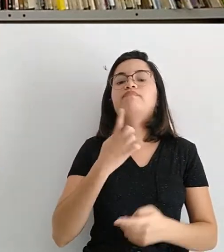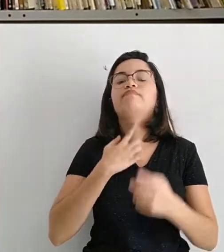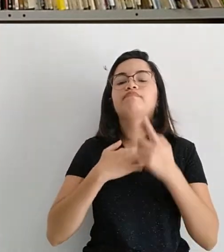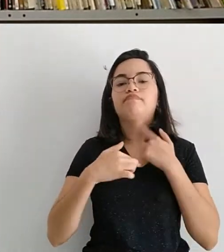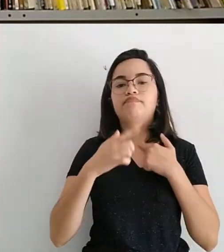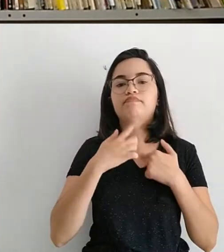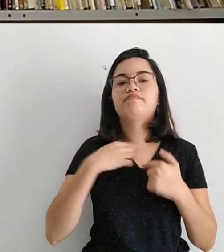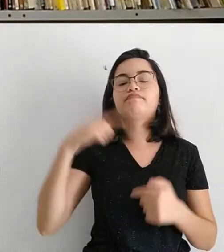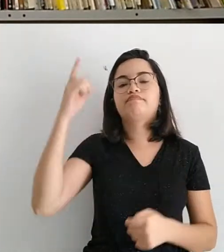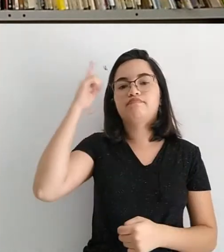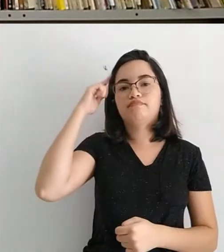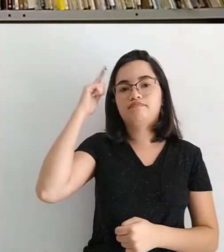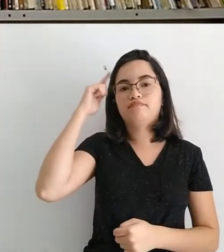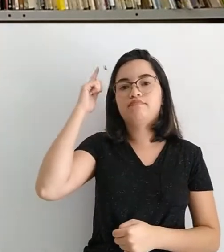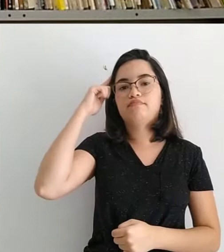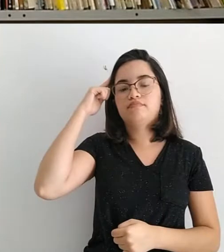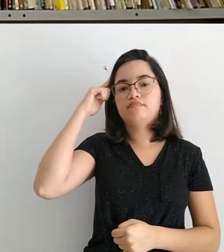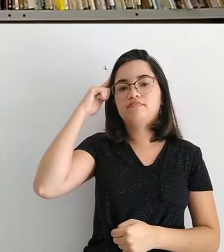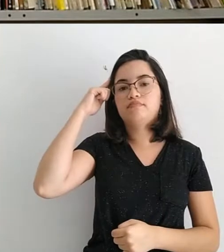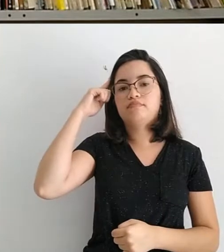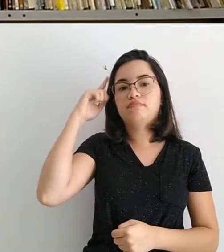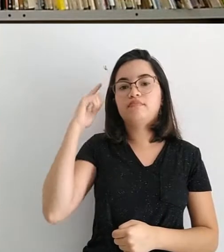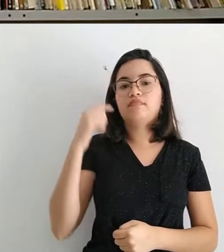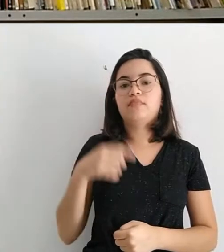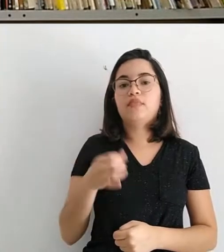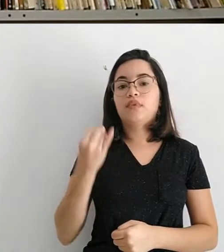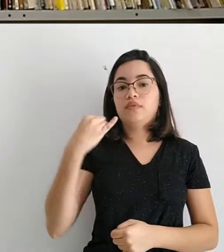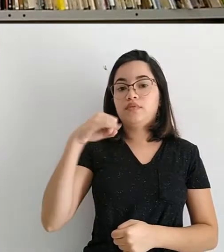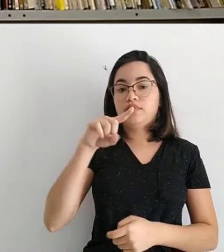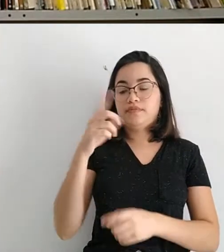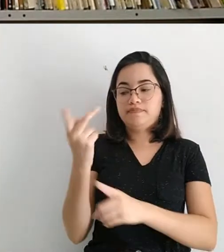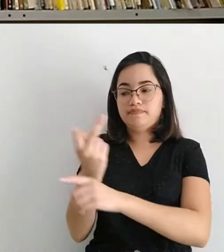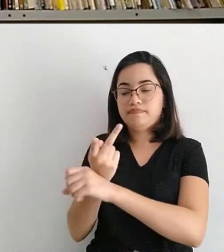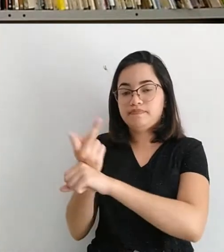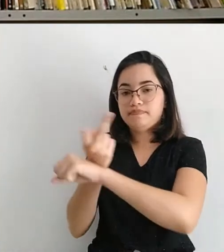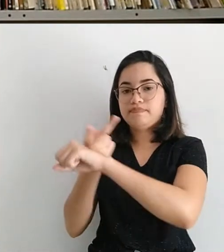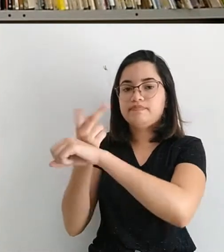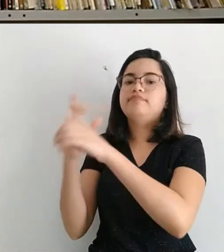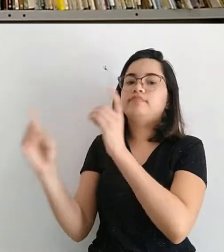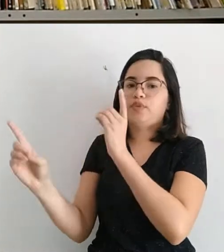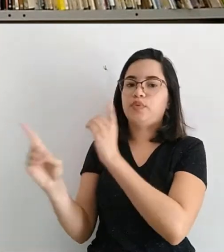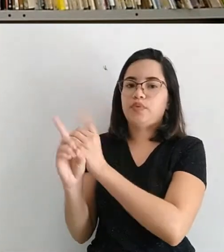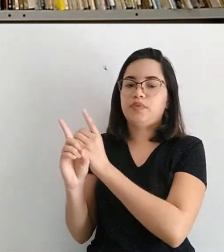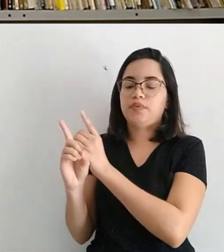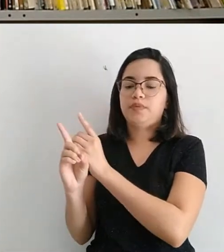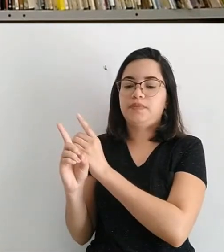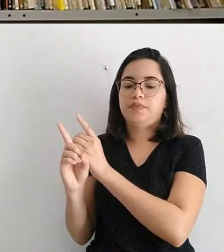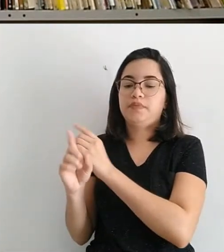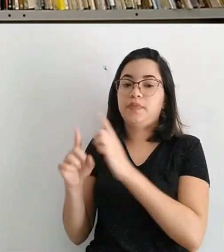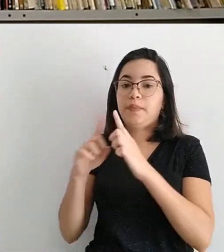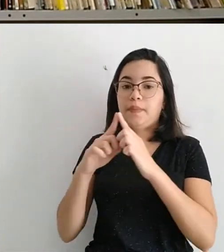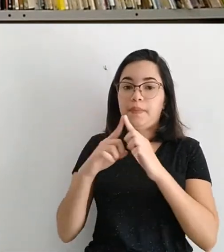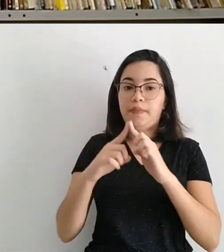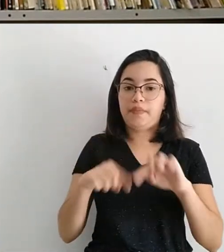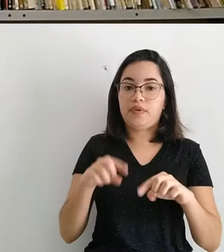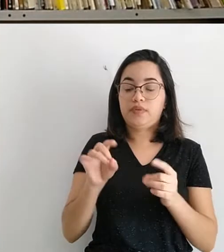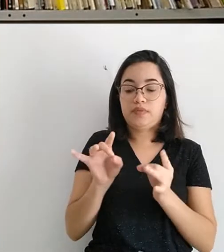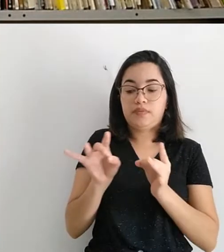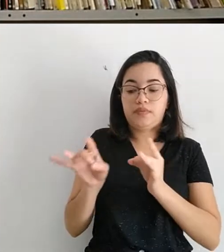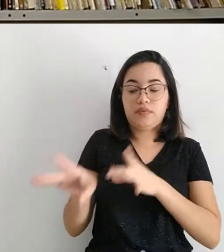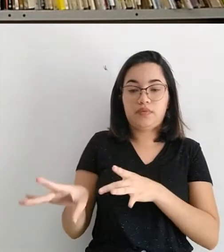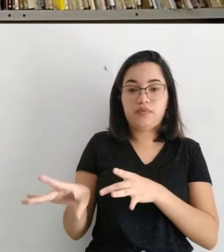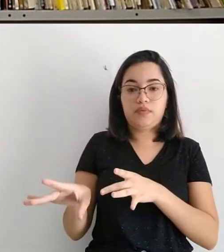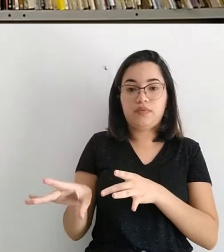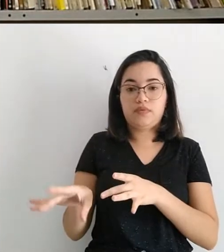a motivação dos pensamentos. Se você o buscar, o encontrará, mas se você